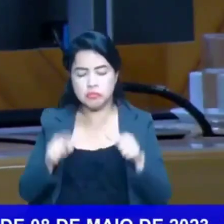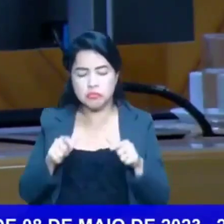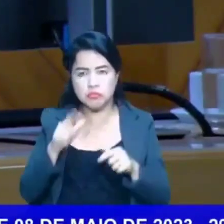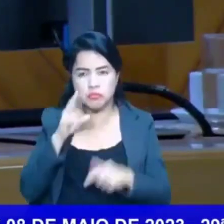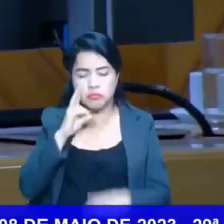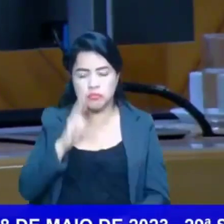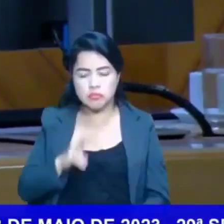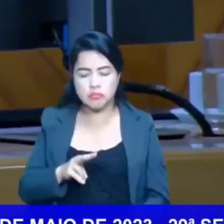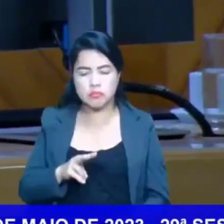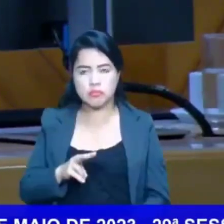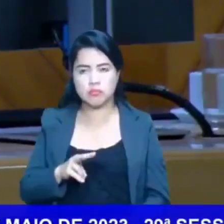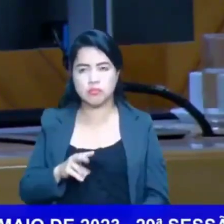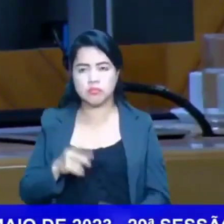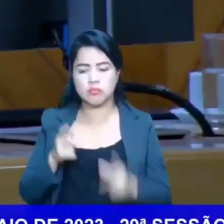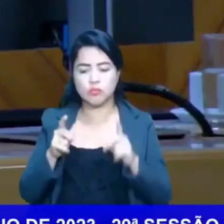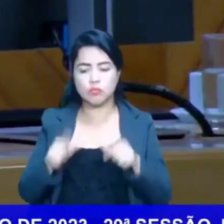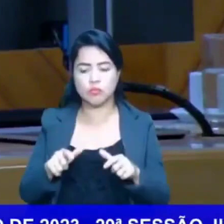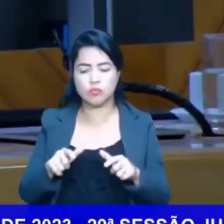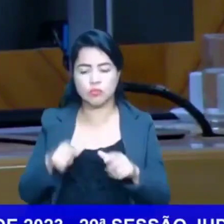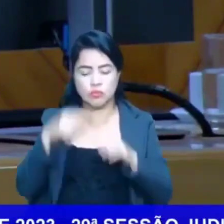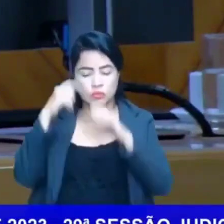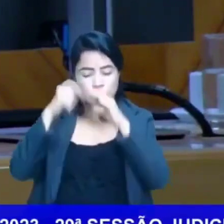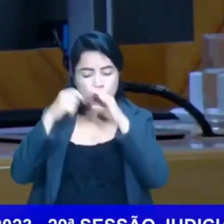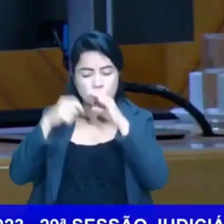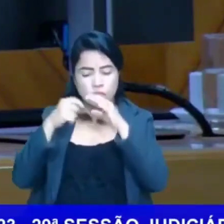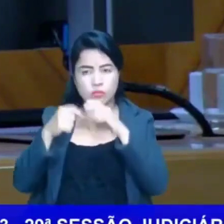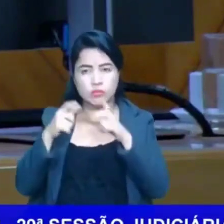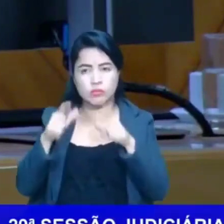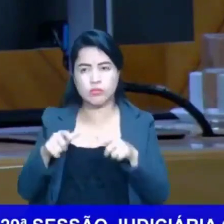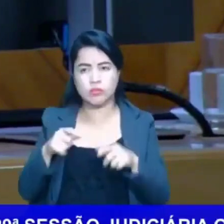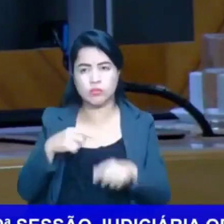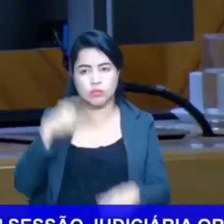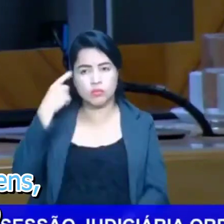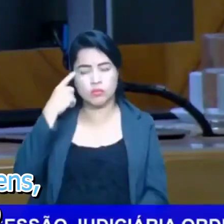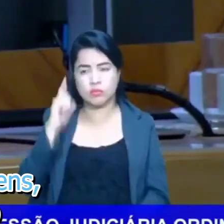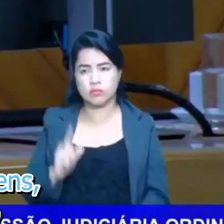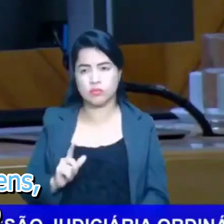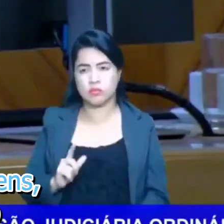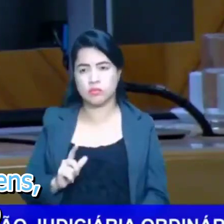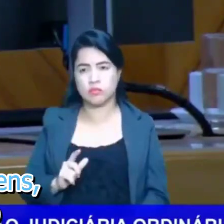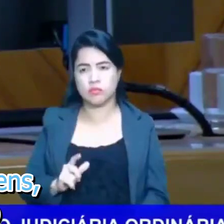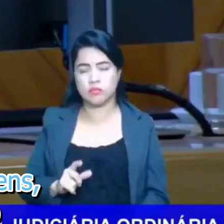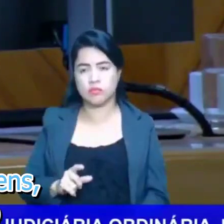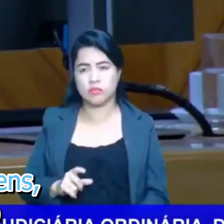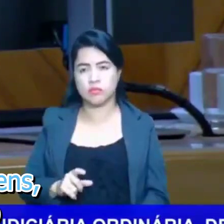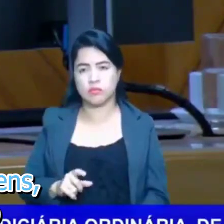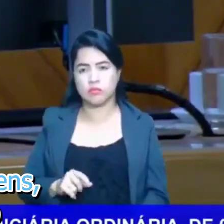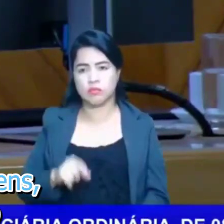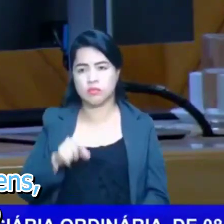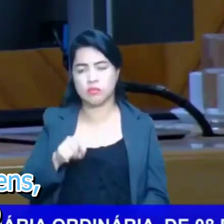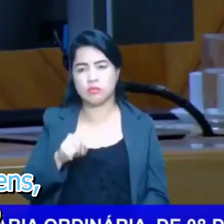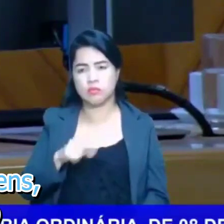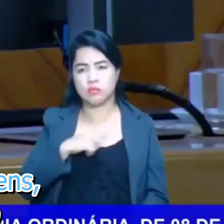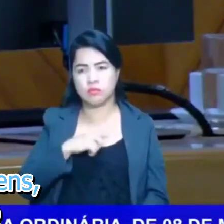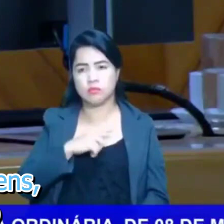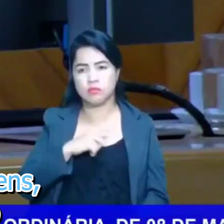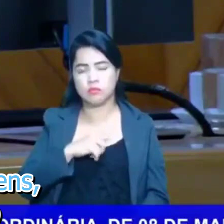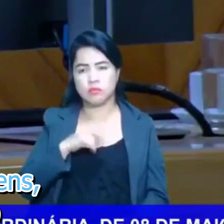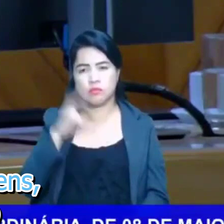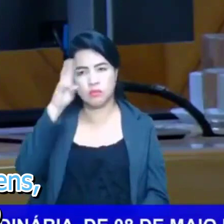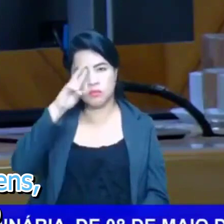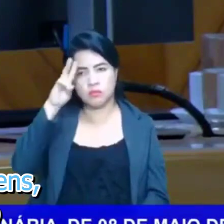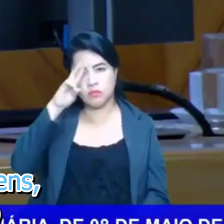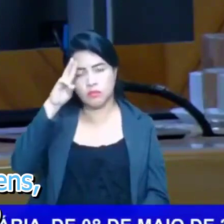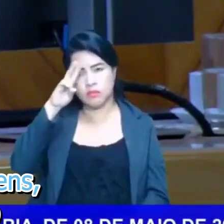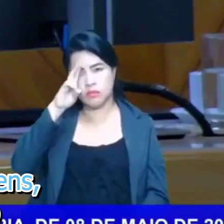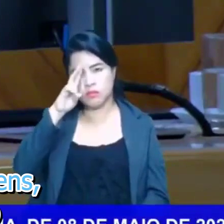localizasse onde estava filmando. Eu não sei se é esse caso, porque naquelas filmagens, eu me lembro muito